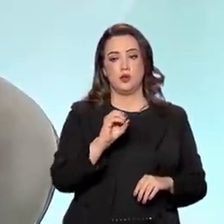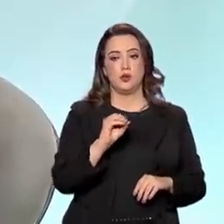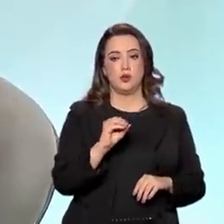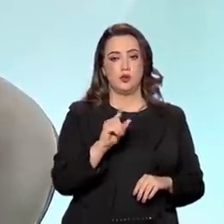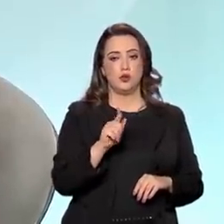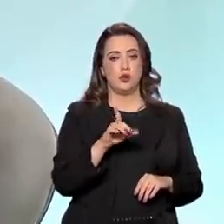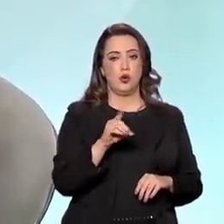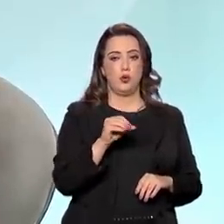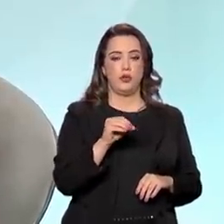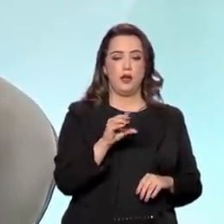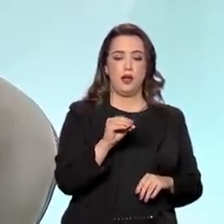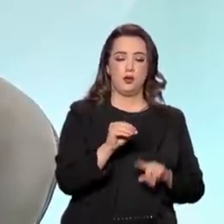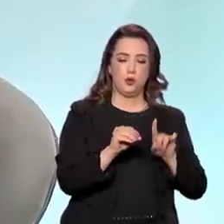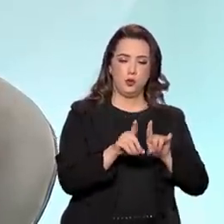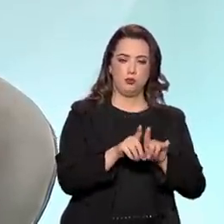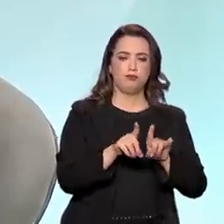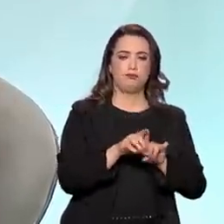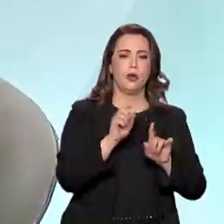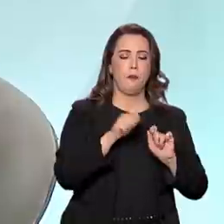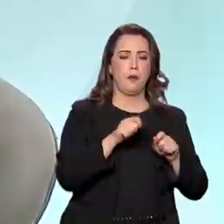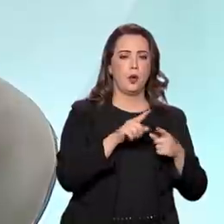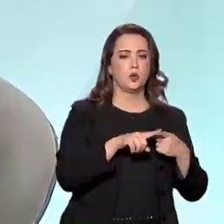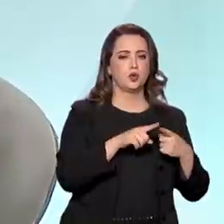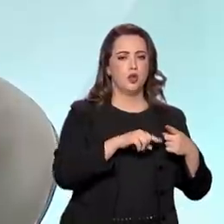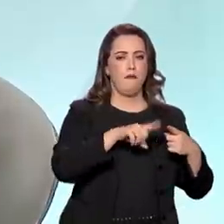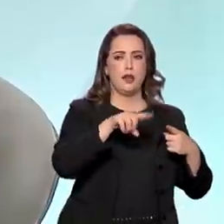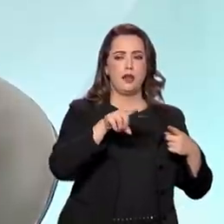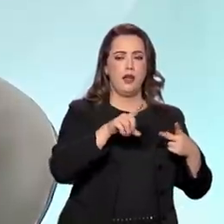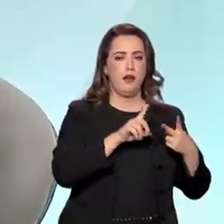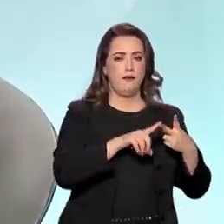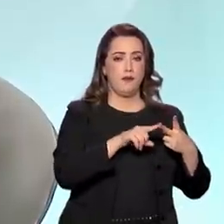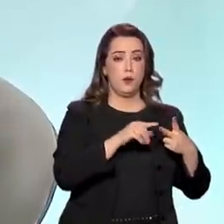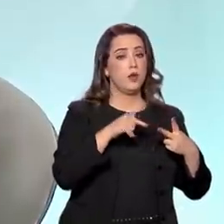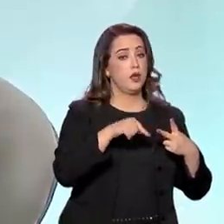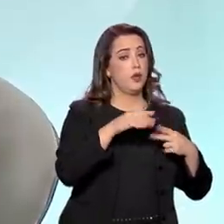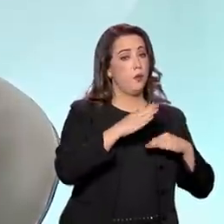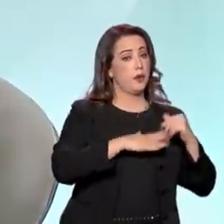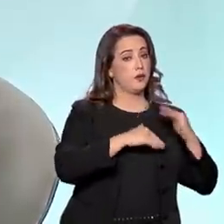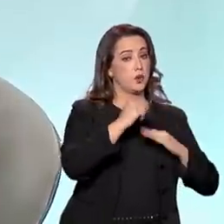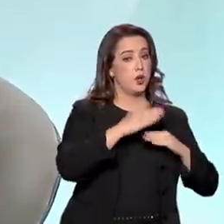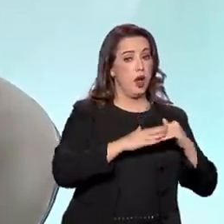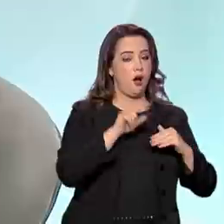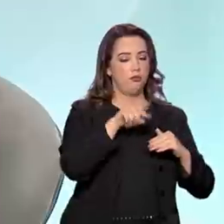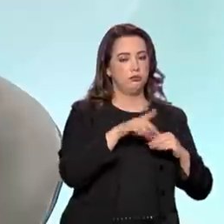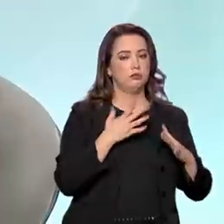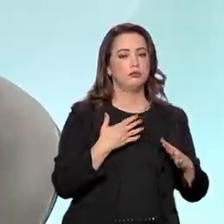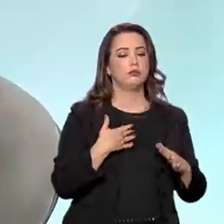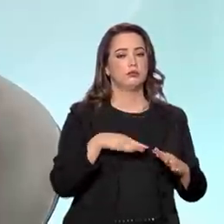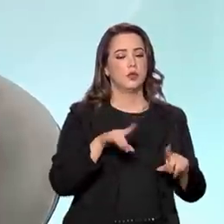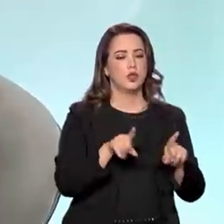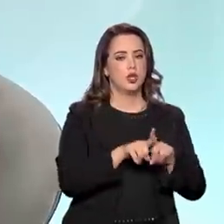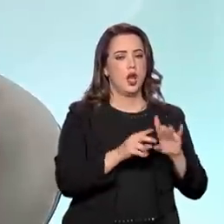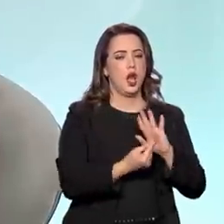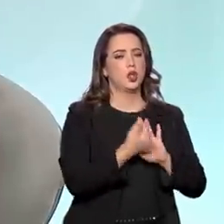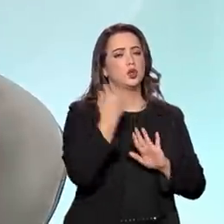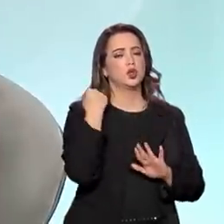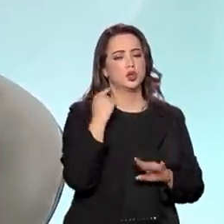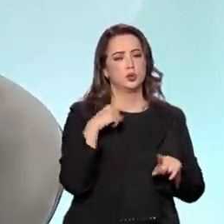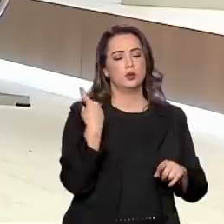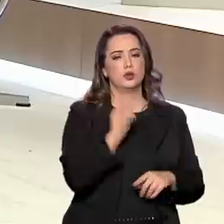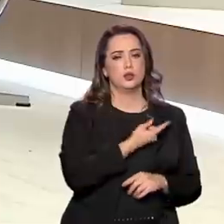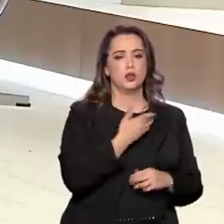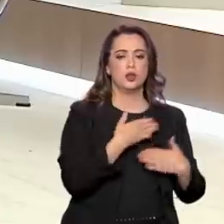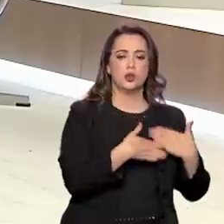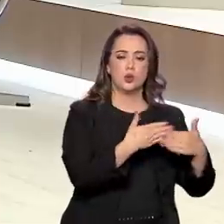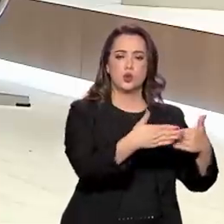e efetivo do respectivo bom então ele continua como soldado mas já um soldado antigo quem te chama